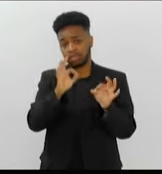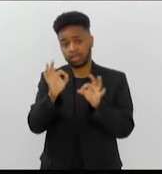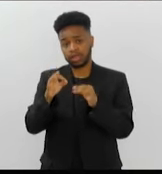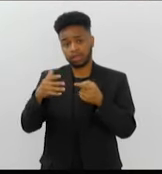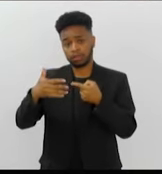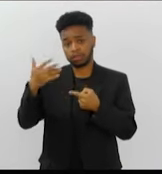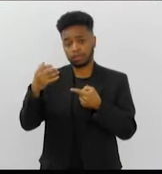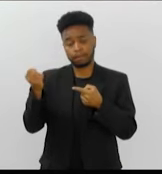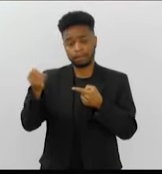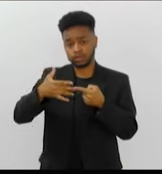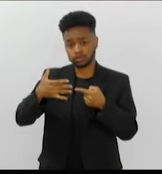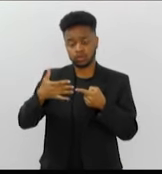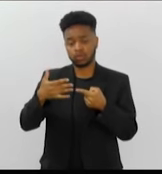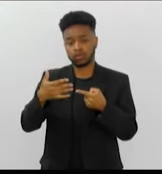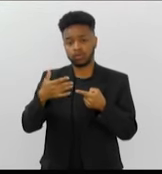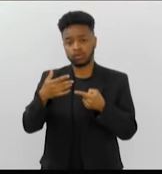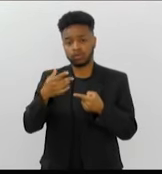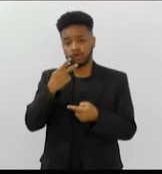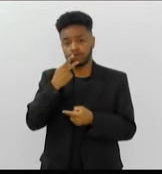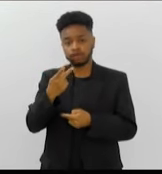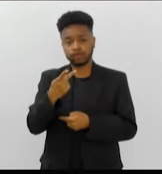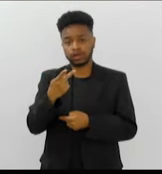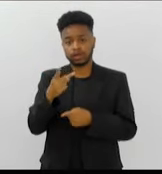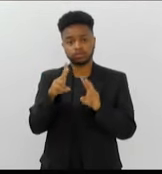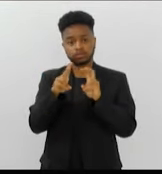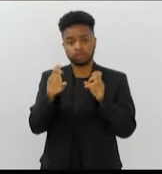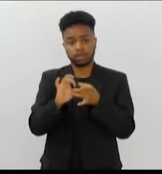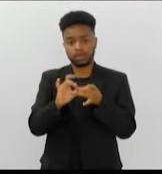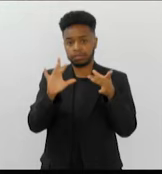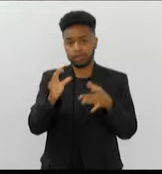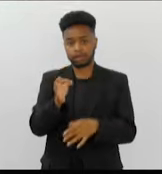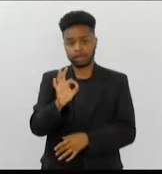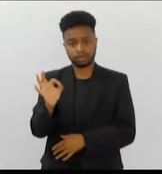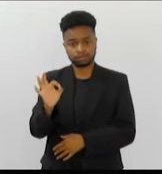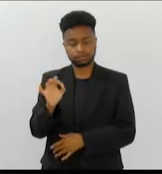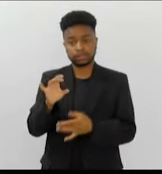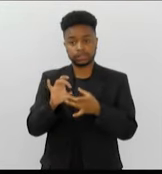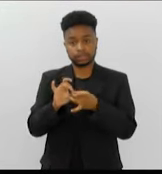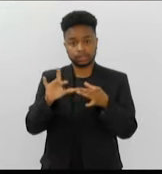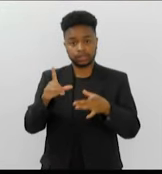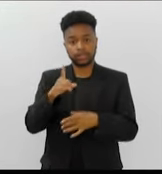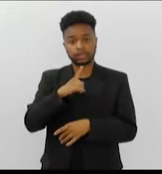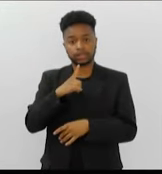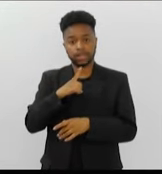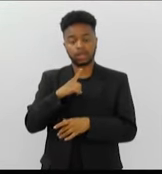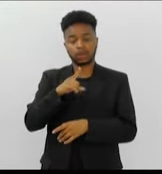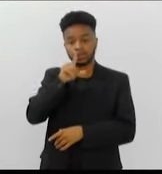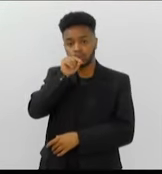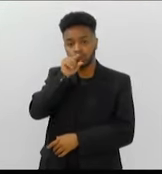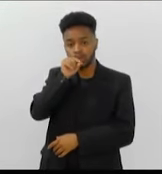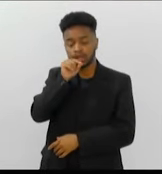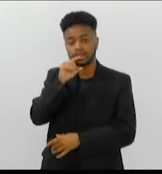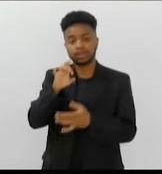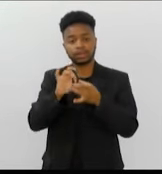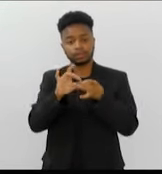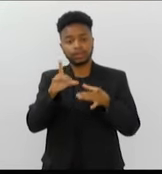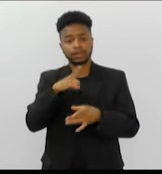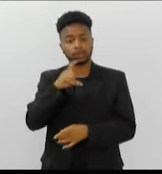pessoal questionar a questão da liberdade. Liberdade de ter o nosso Twitter, de ter o nosso